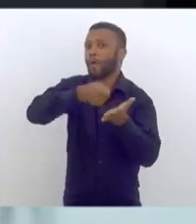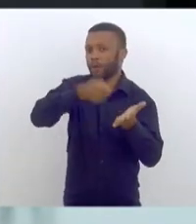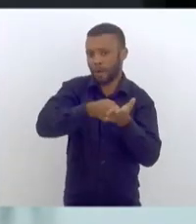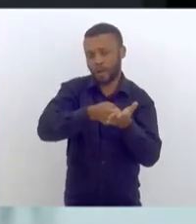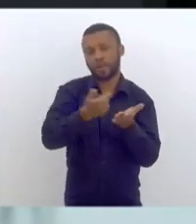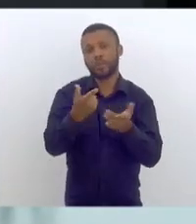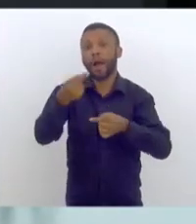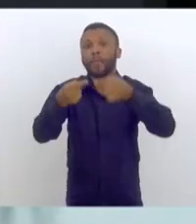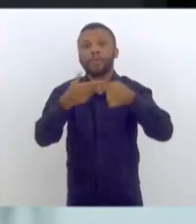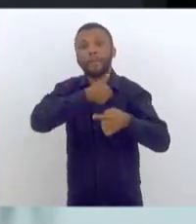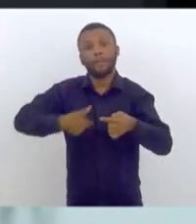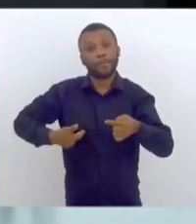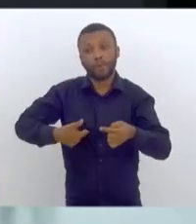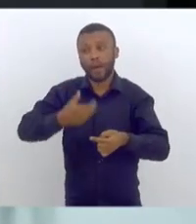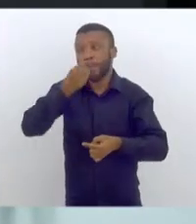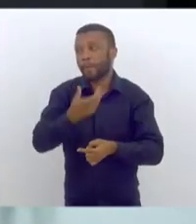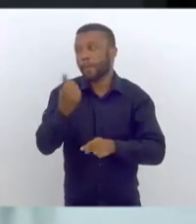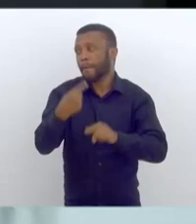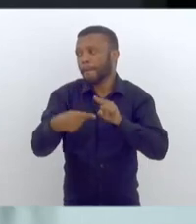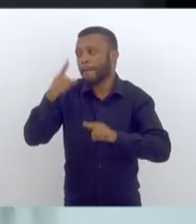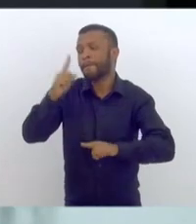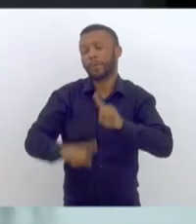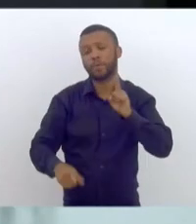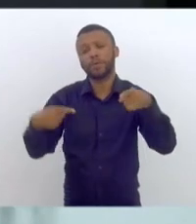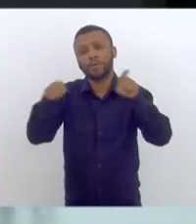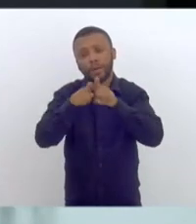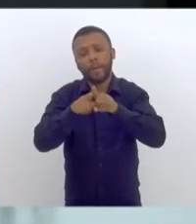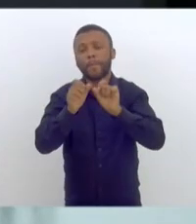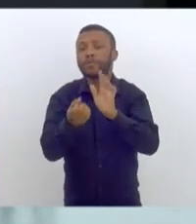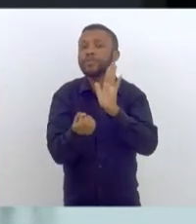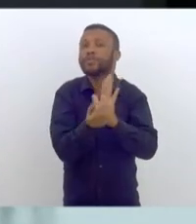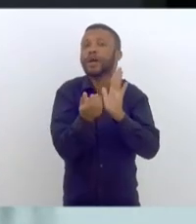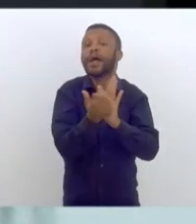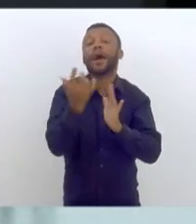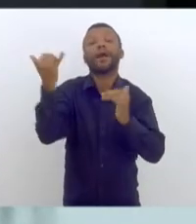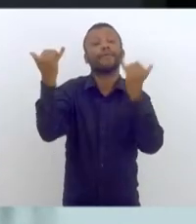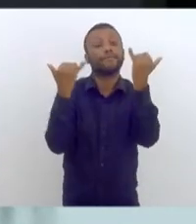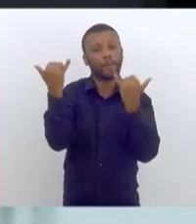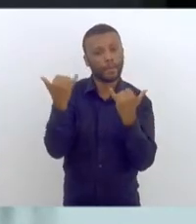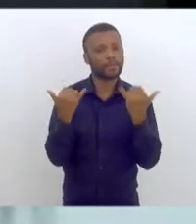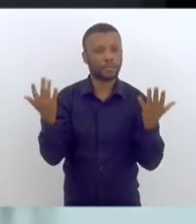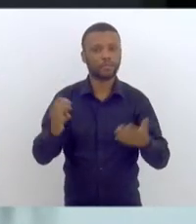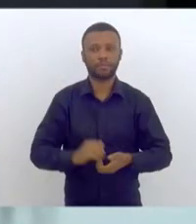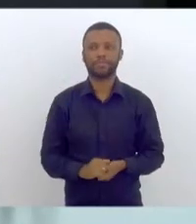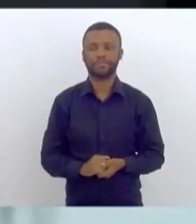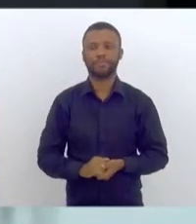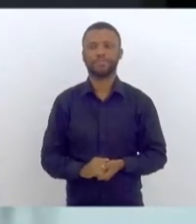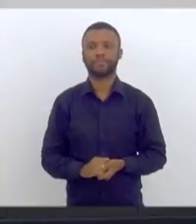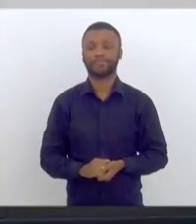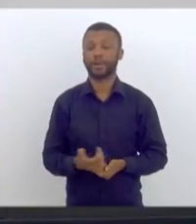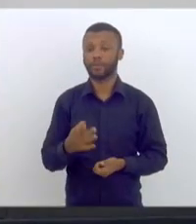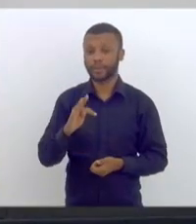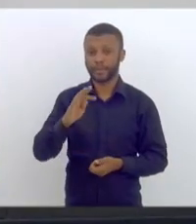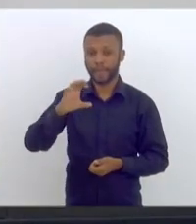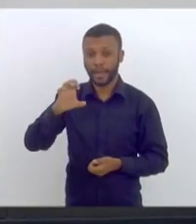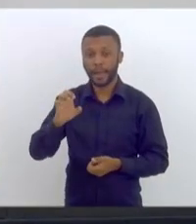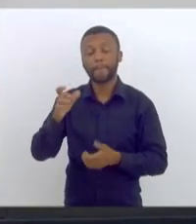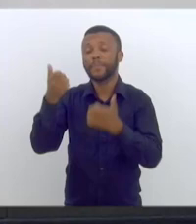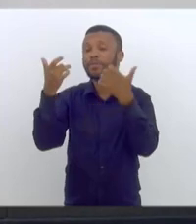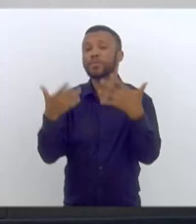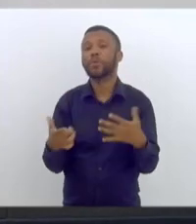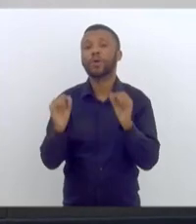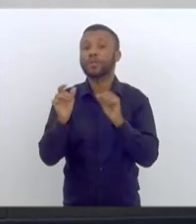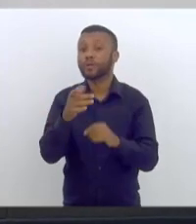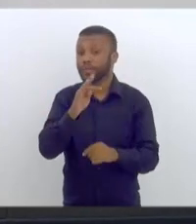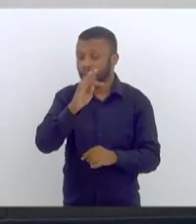da política pública por si só mas a gente pode gerar dados também o TSE não consegue não o